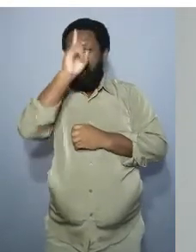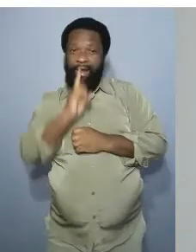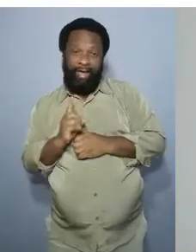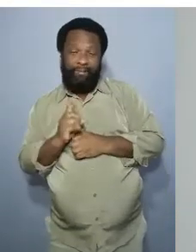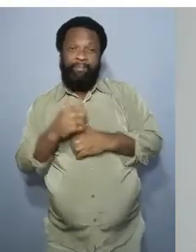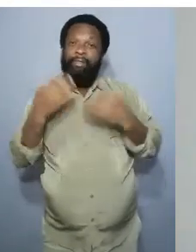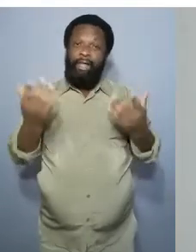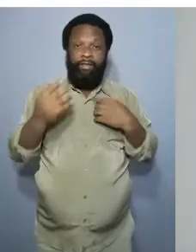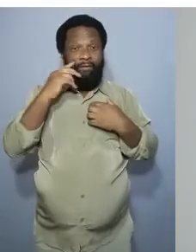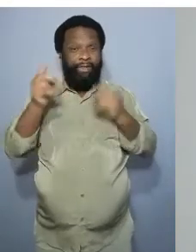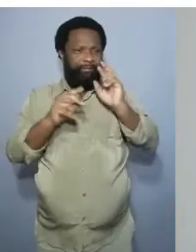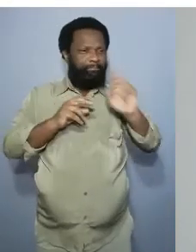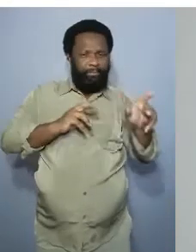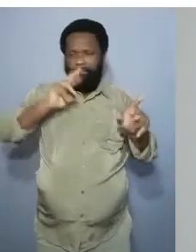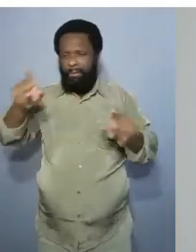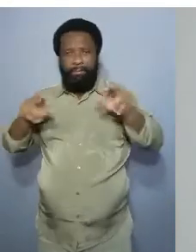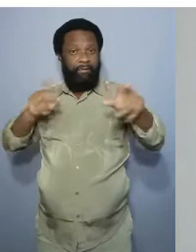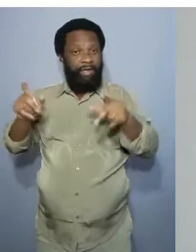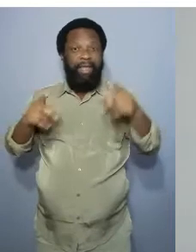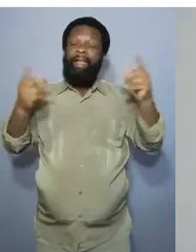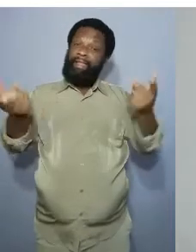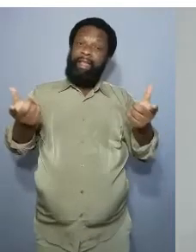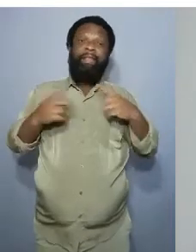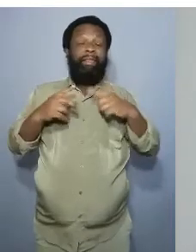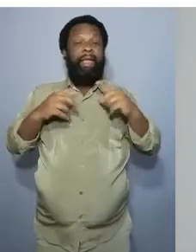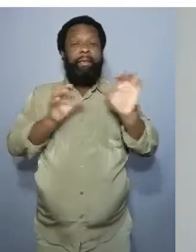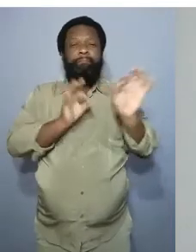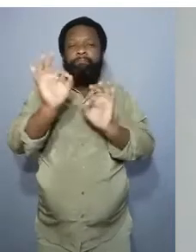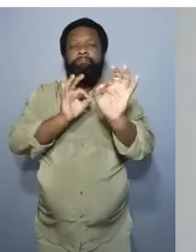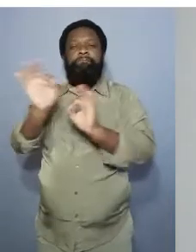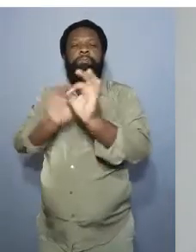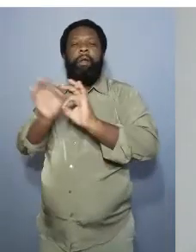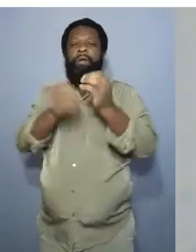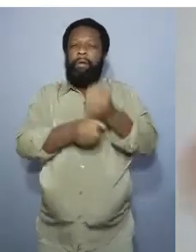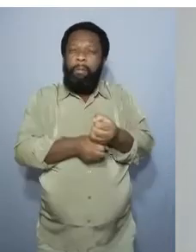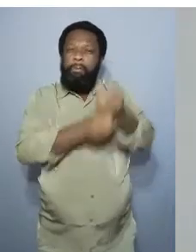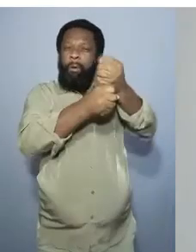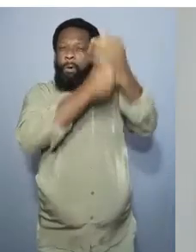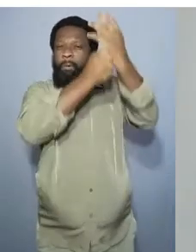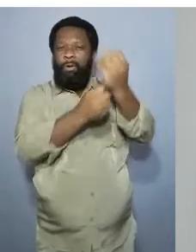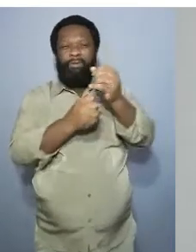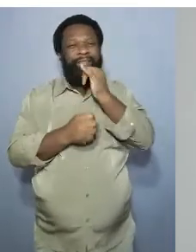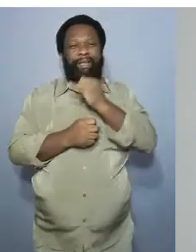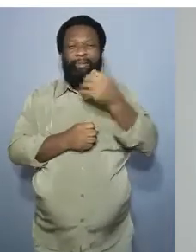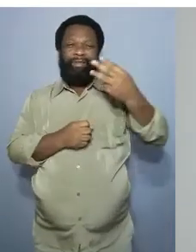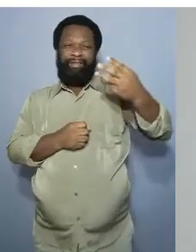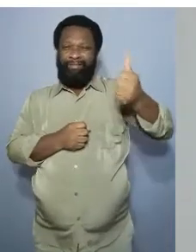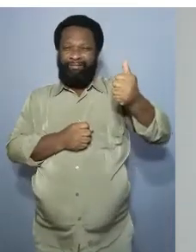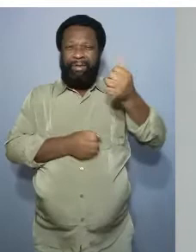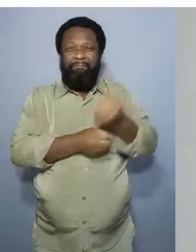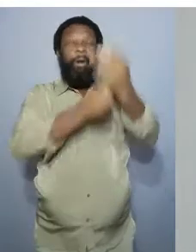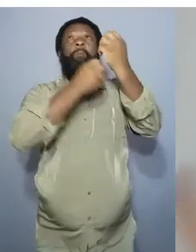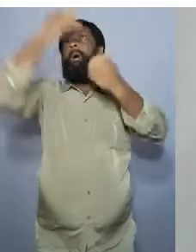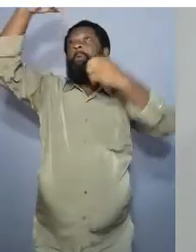com base nessa diferença entre os átomos que eles montam, né, que eles fazem os fogos de artifício, utilizando